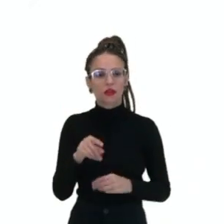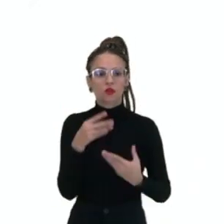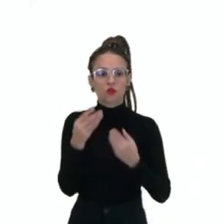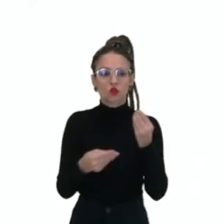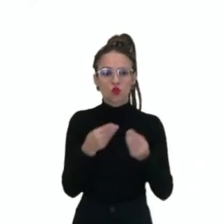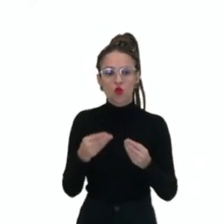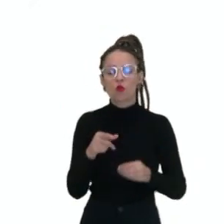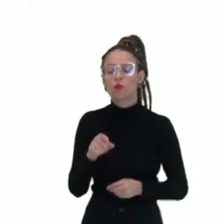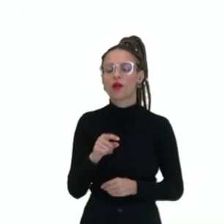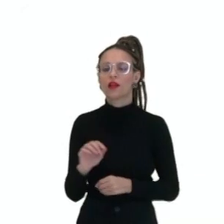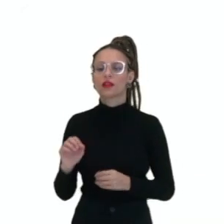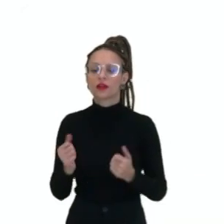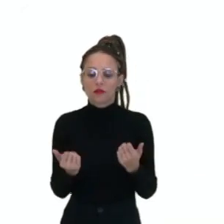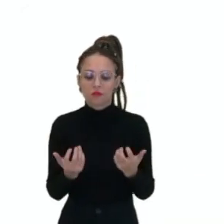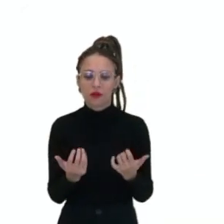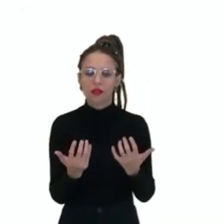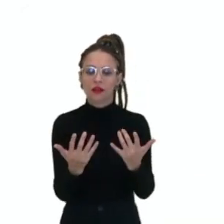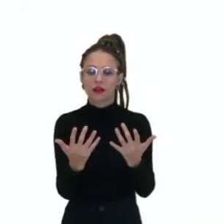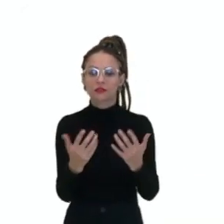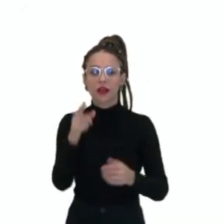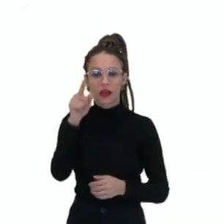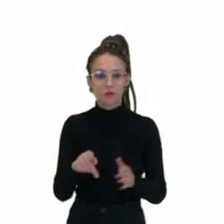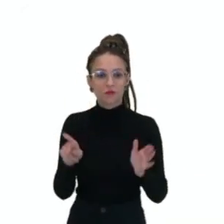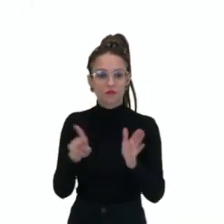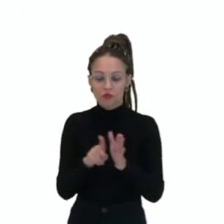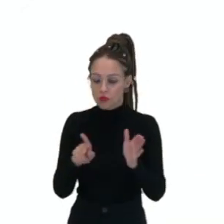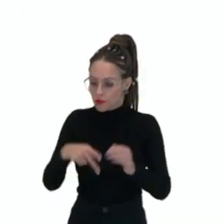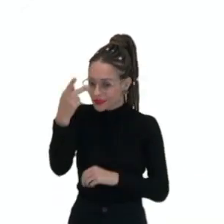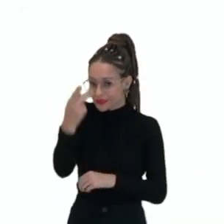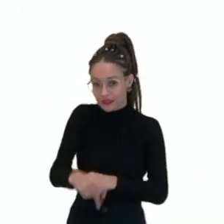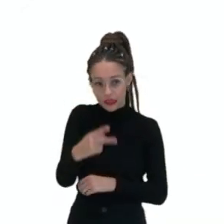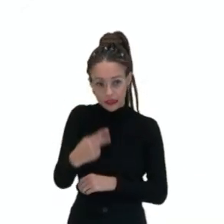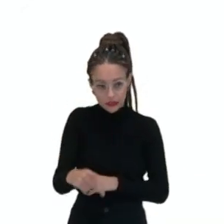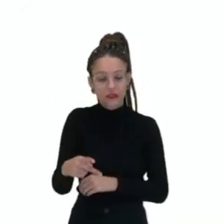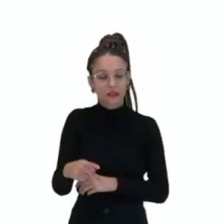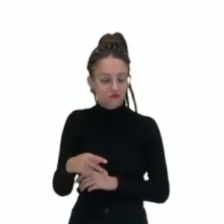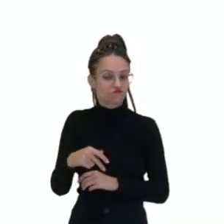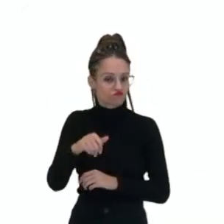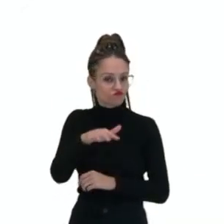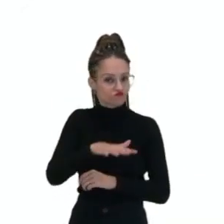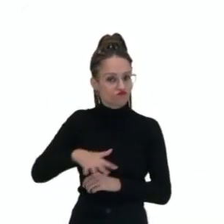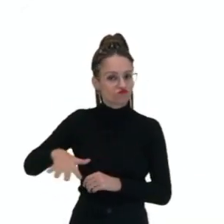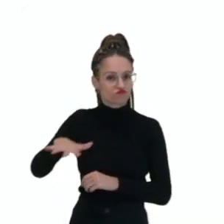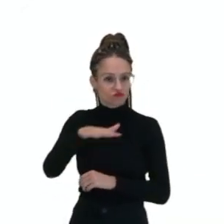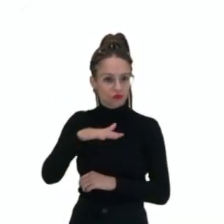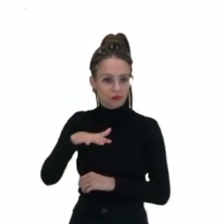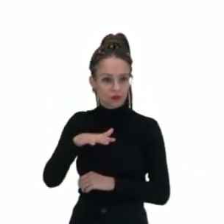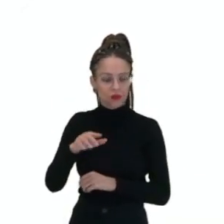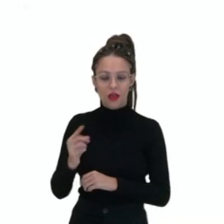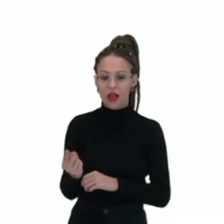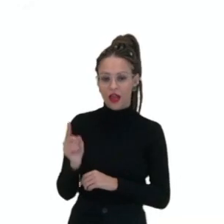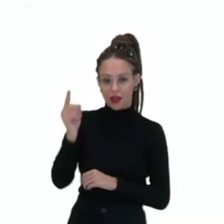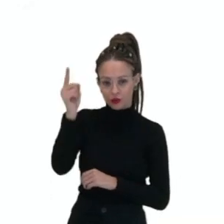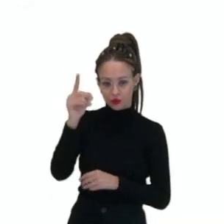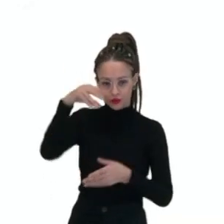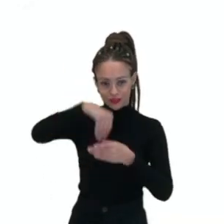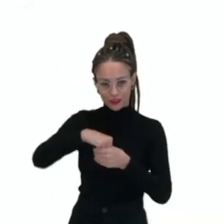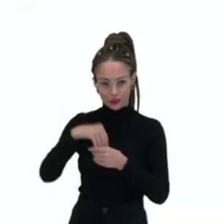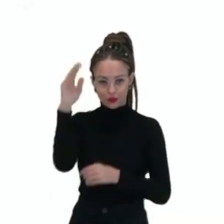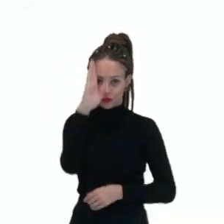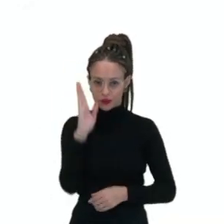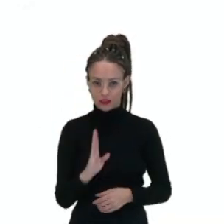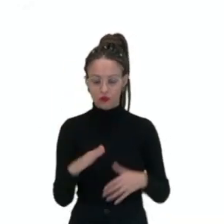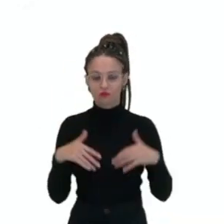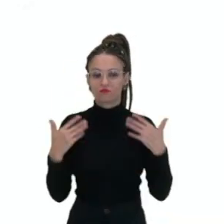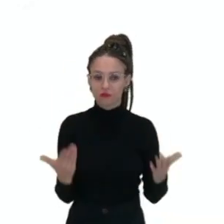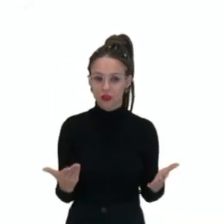de planta, ele é endêmica, ou seja, ela é nativa aqui das latitudes mais elevadas dentro do Brasil, ou